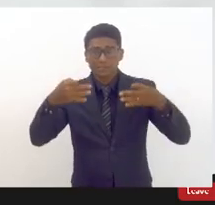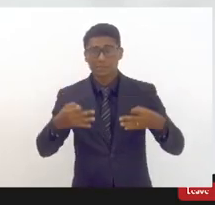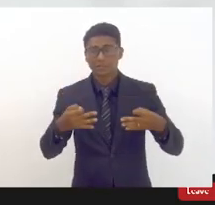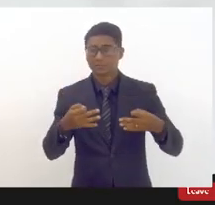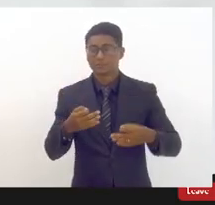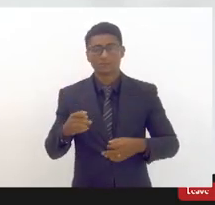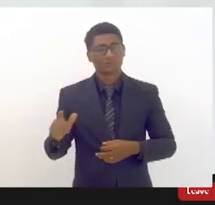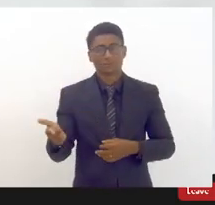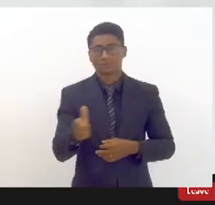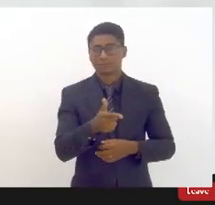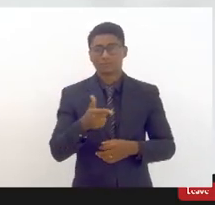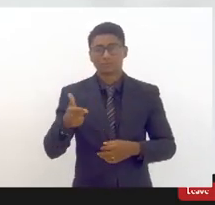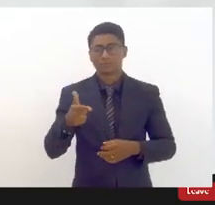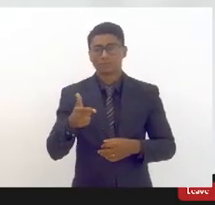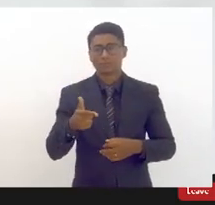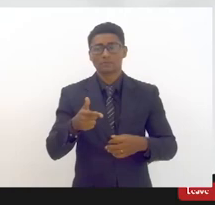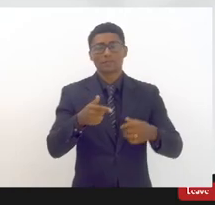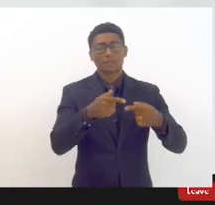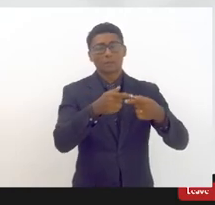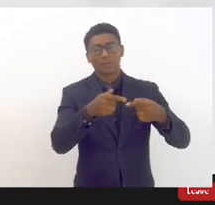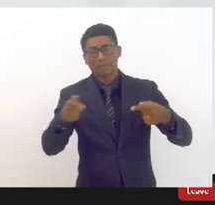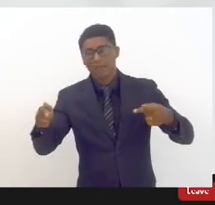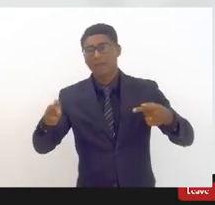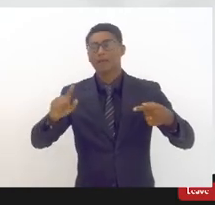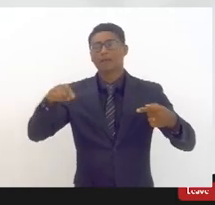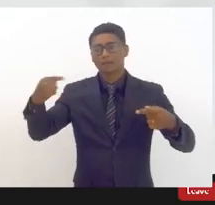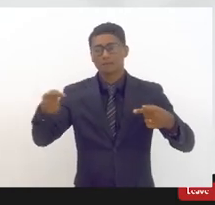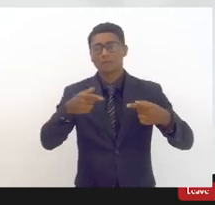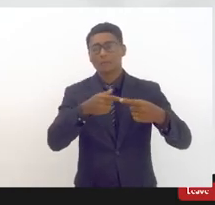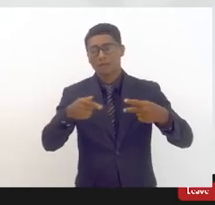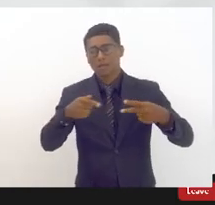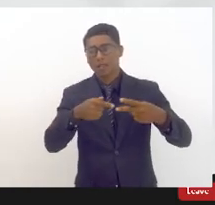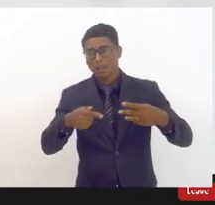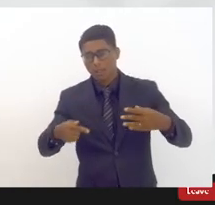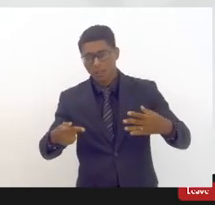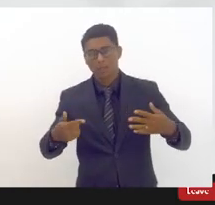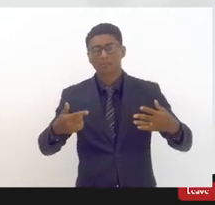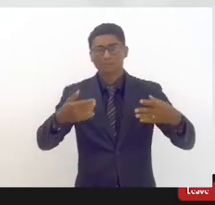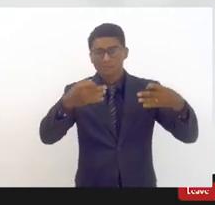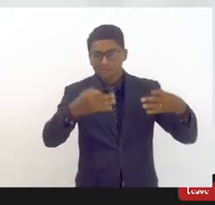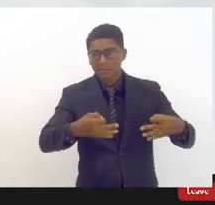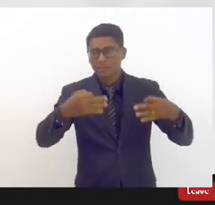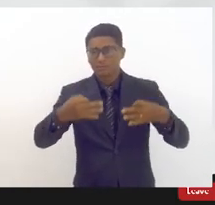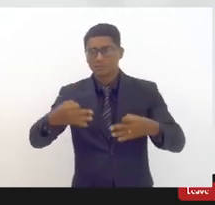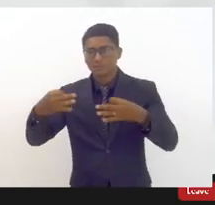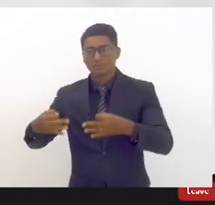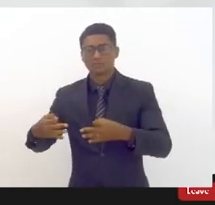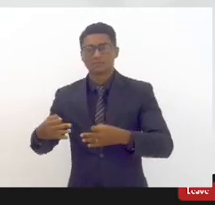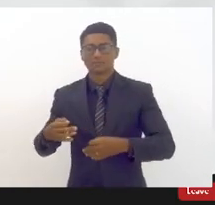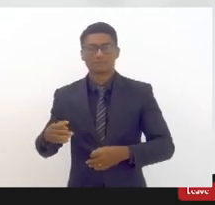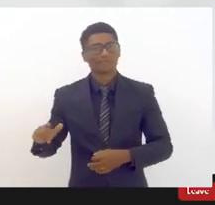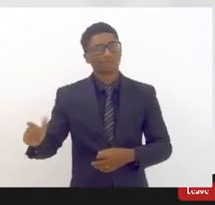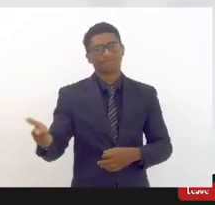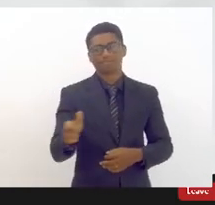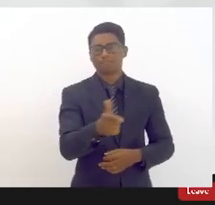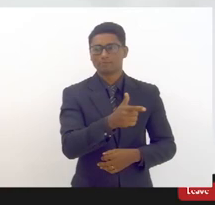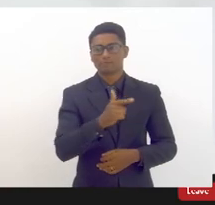semana que vem a gente termina tal fato, até tal quanto, e esse cronograma semanal, de o que a gente entrega em que